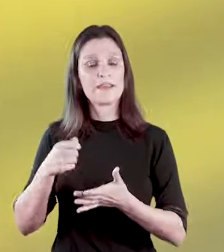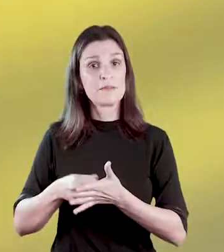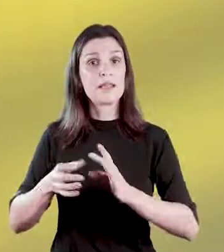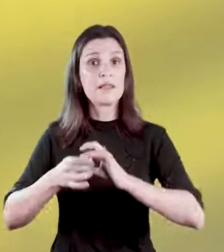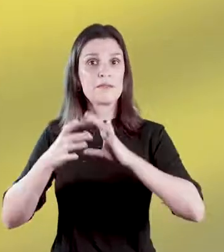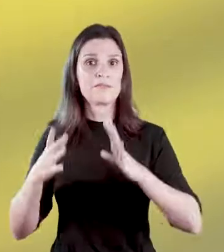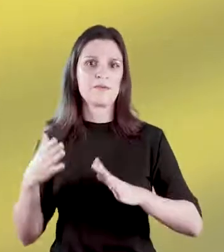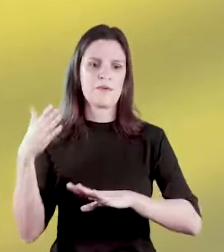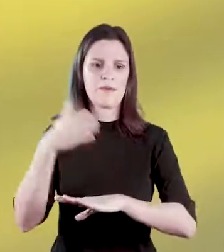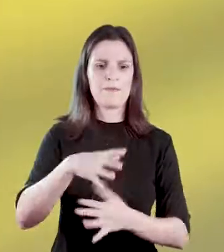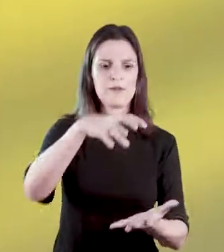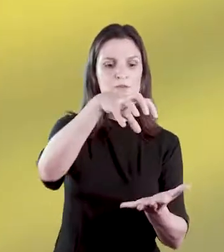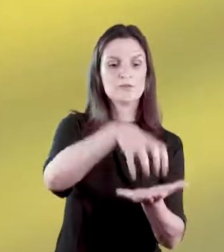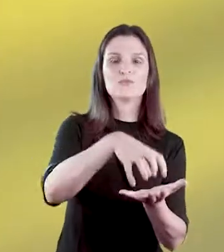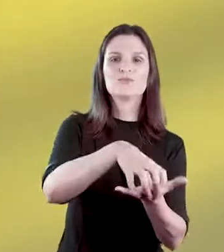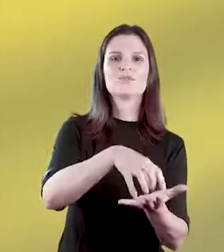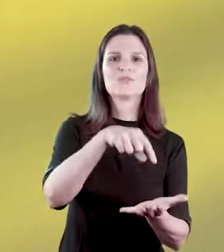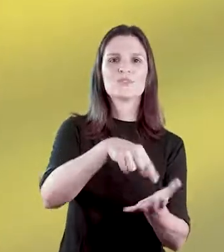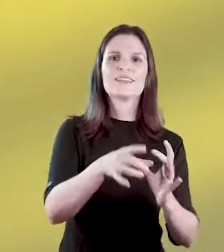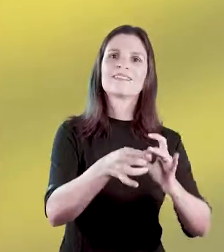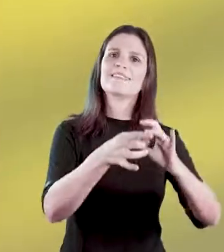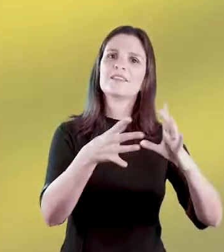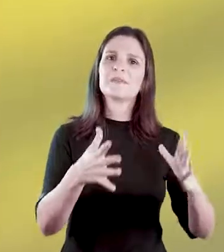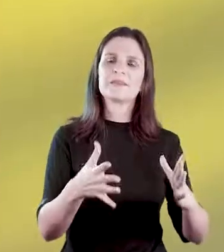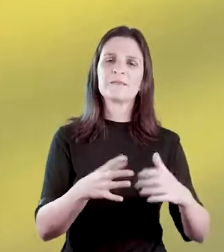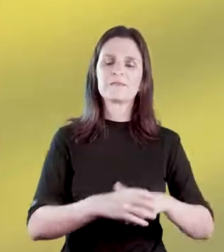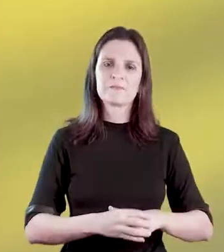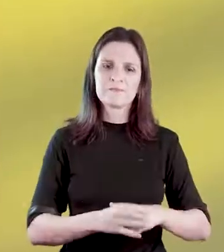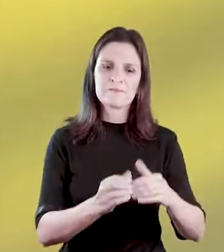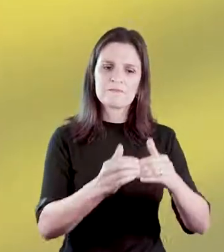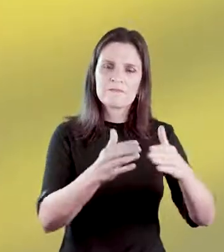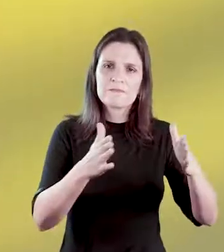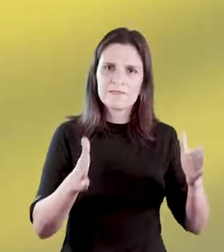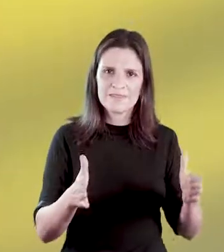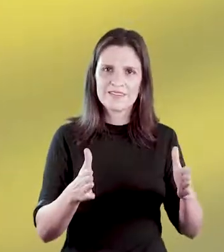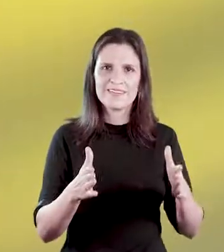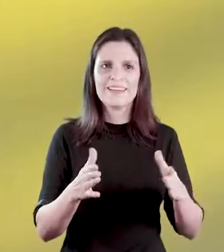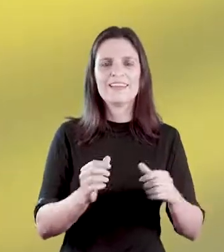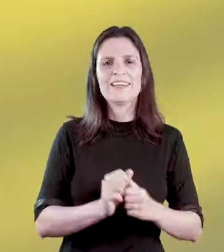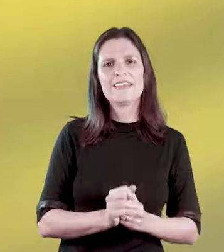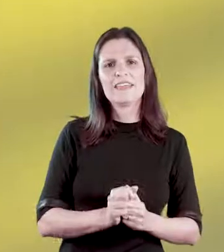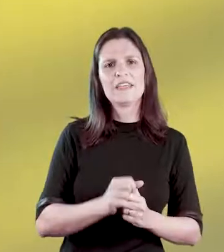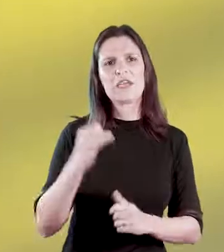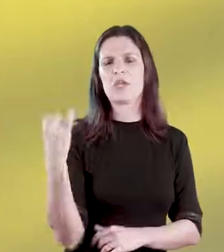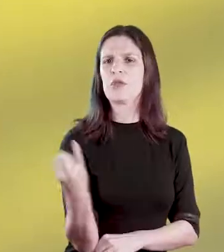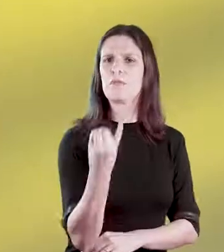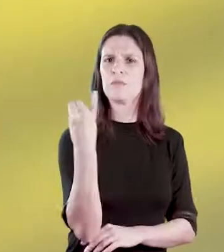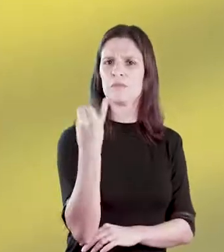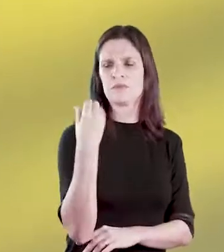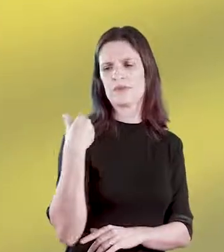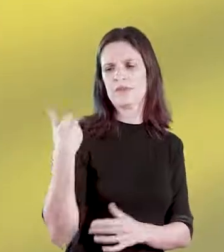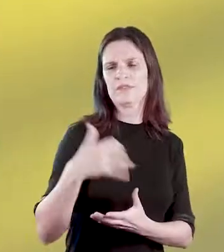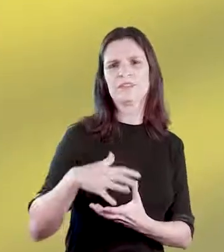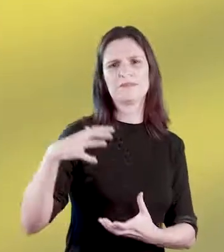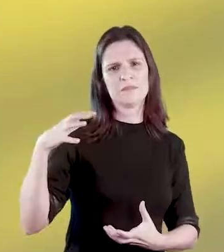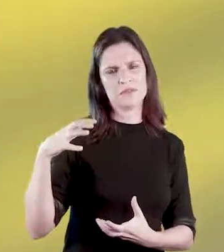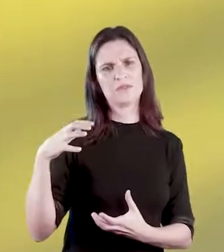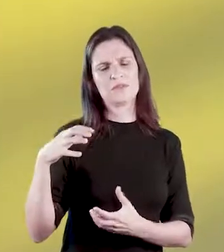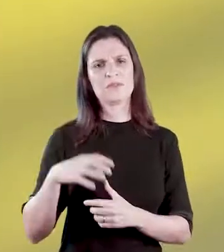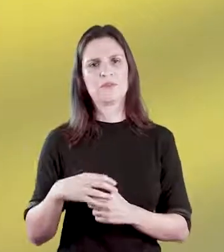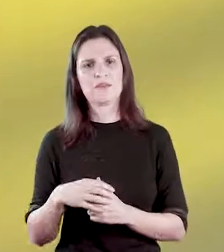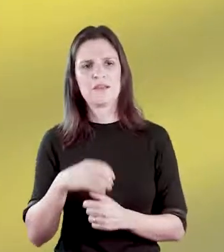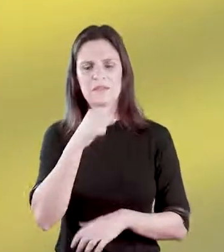ali porque ali eu aprendi muito porque as pessoas acham a pessoa quando envelhece ele acabou pelo contrário você pega